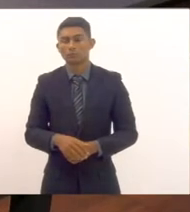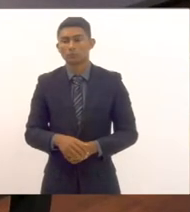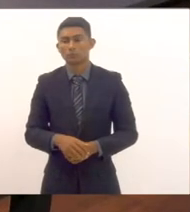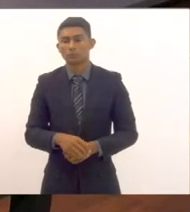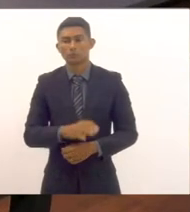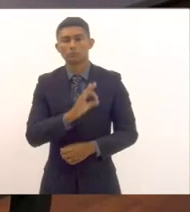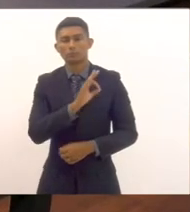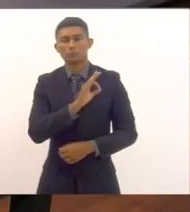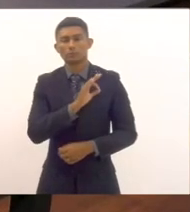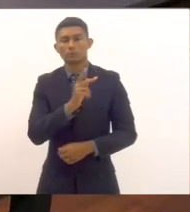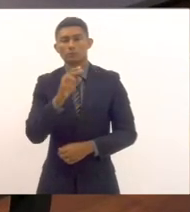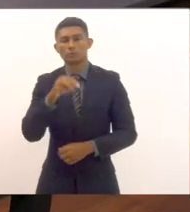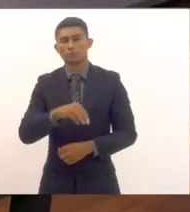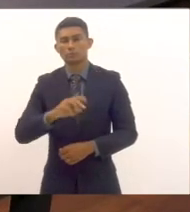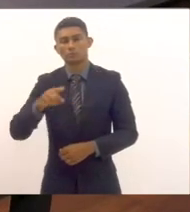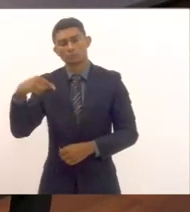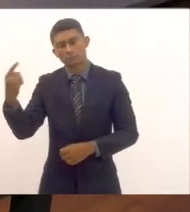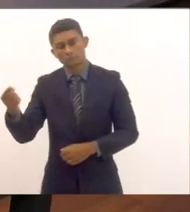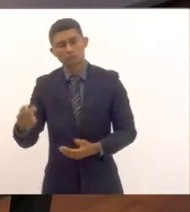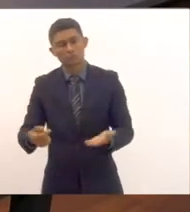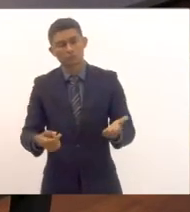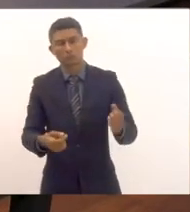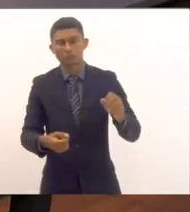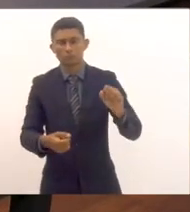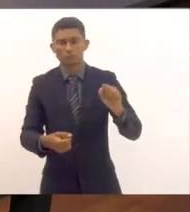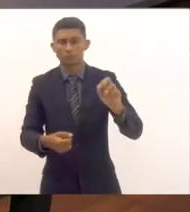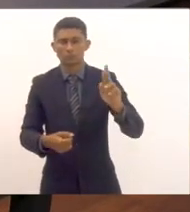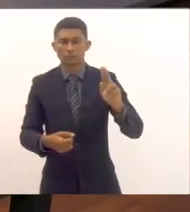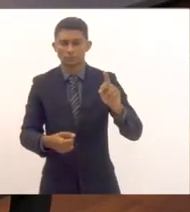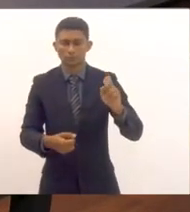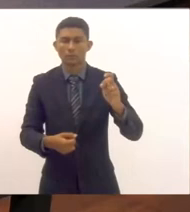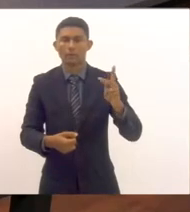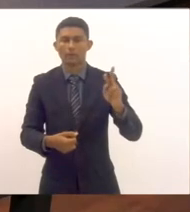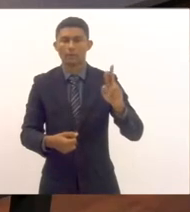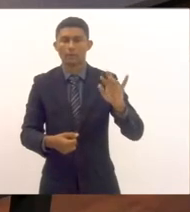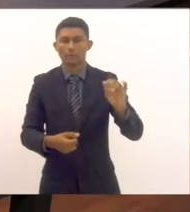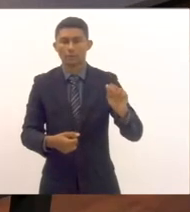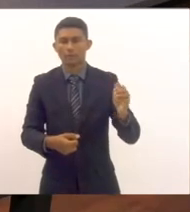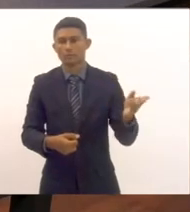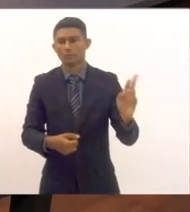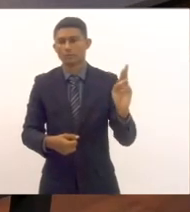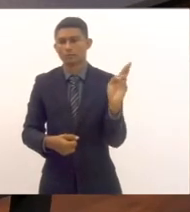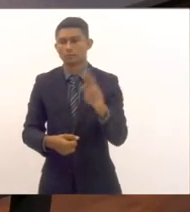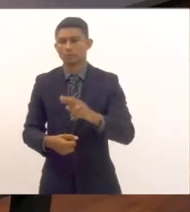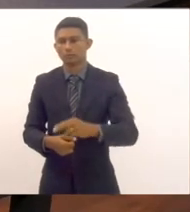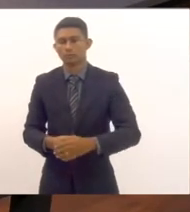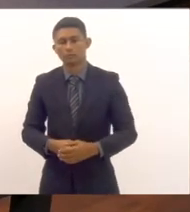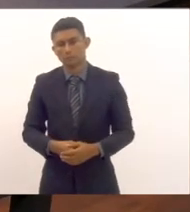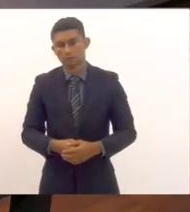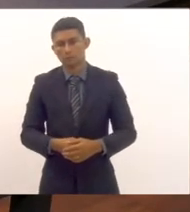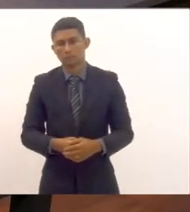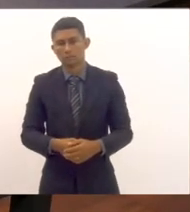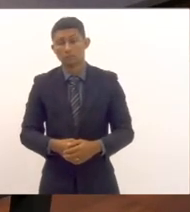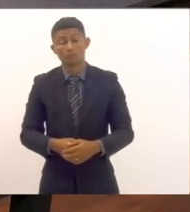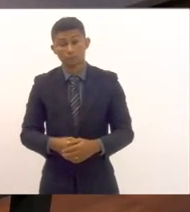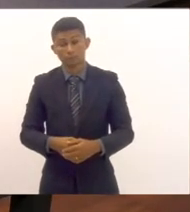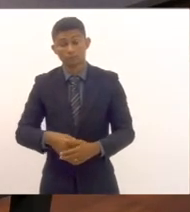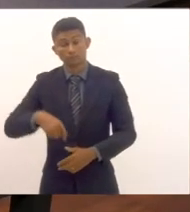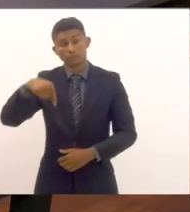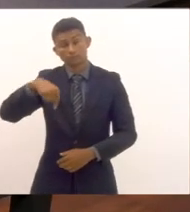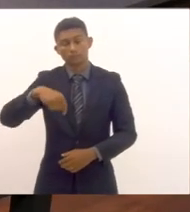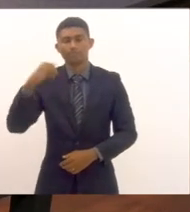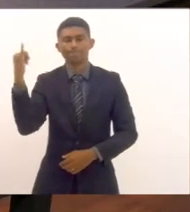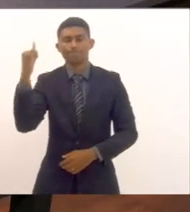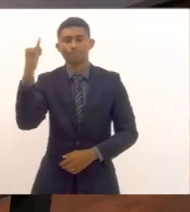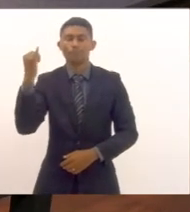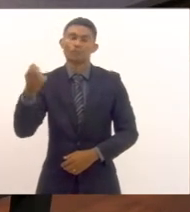polícia militar primeiro depois o SuperVia respondeu representar dizer se não tiver público importantíssimo gente está aqui falando muito